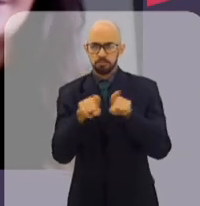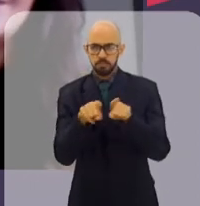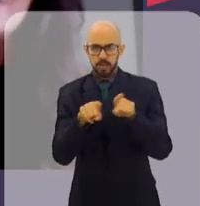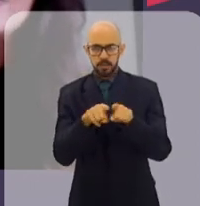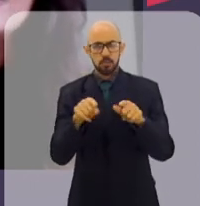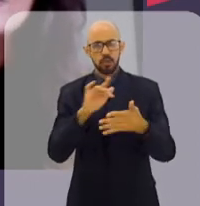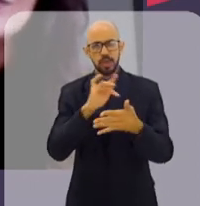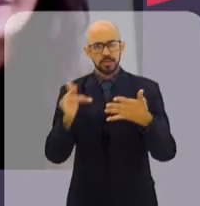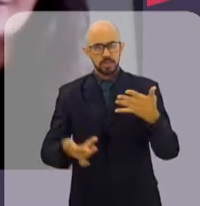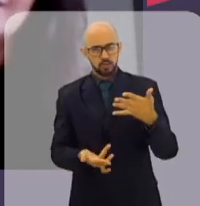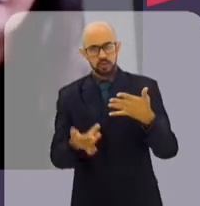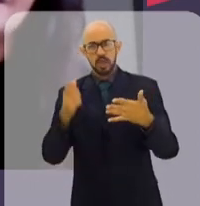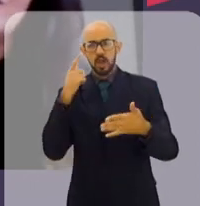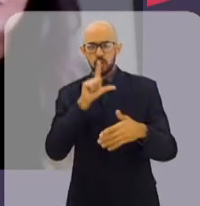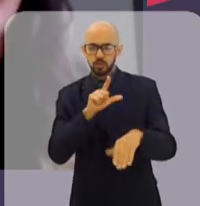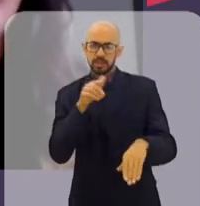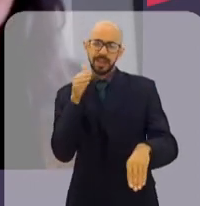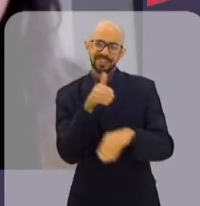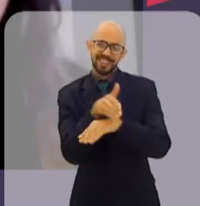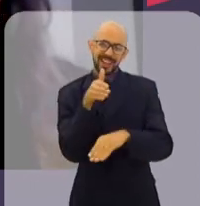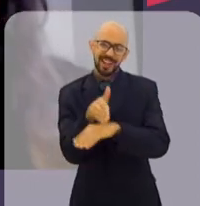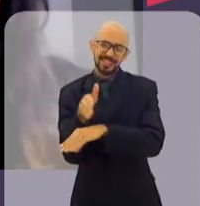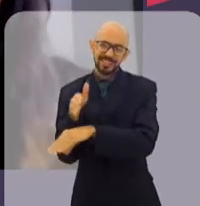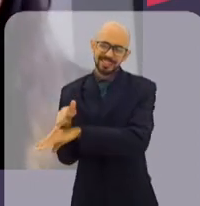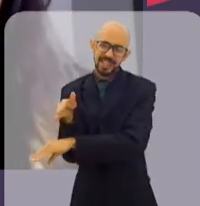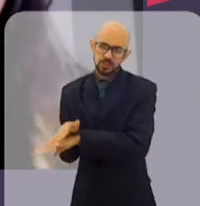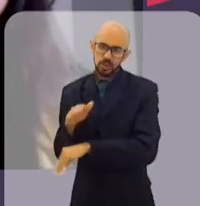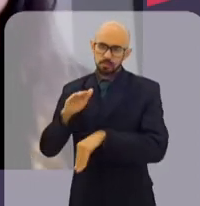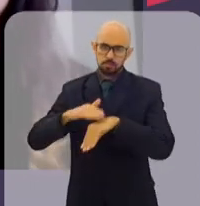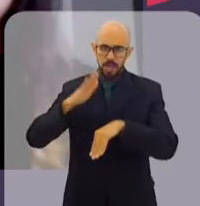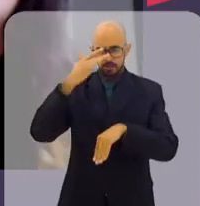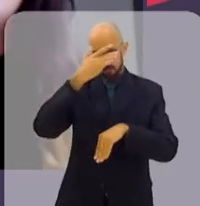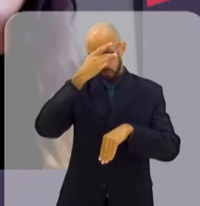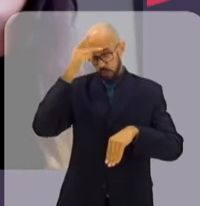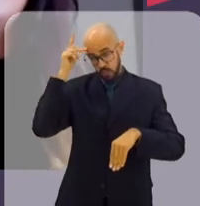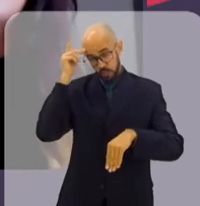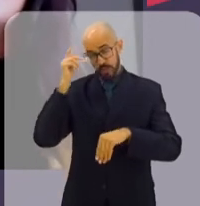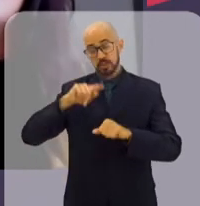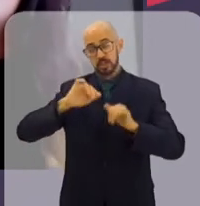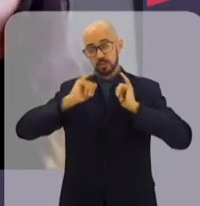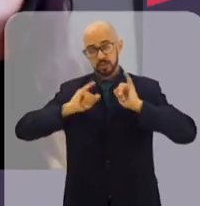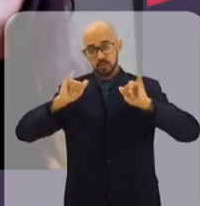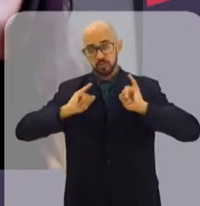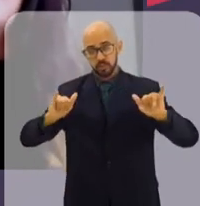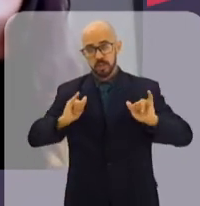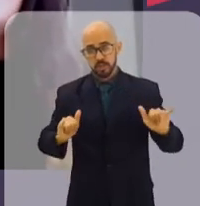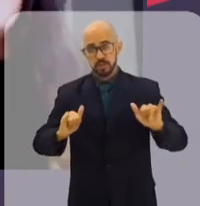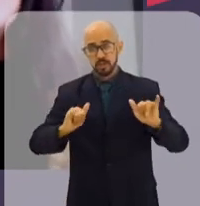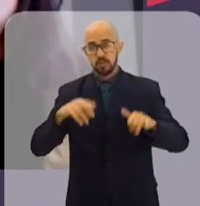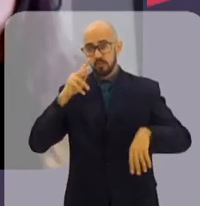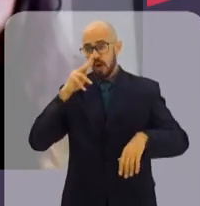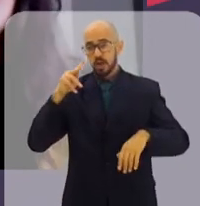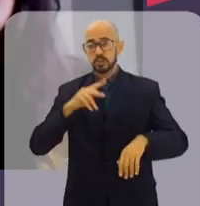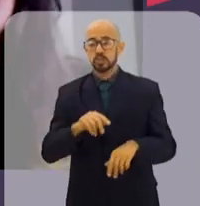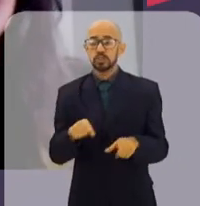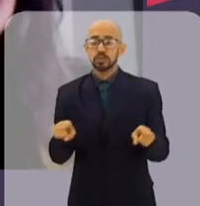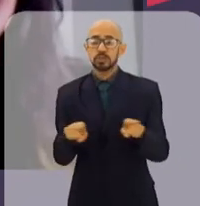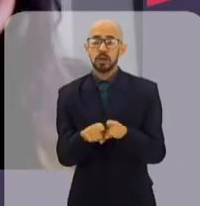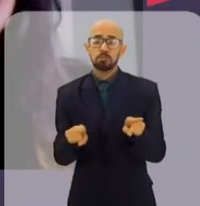Então a gente tem esse trabalho de divulgação ali em redes sociais bem forte. E também na Rádio